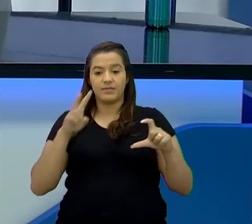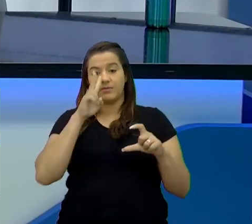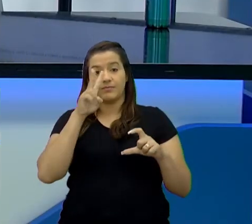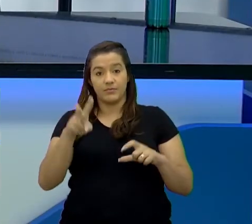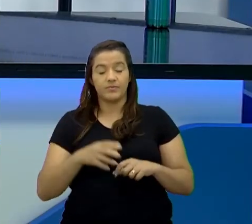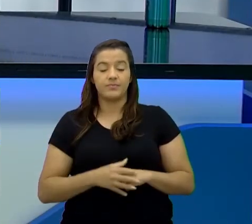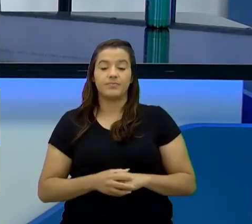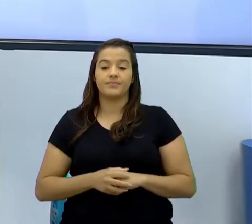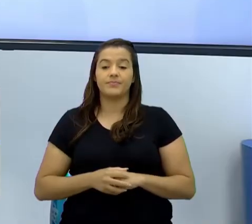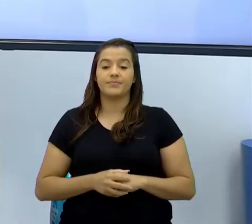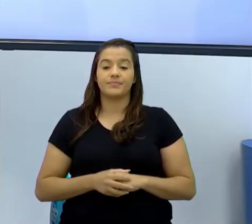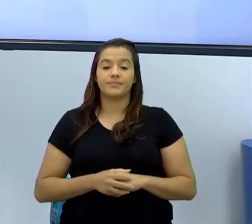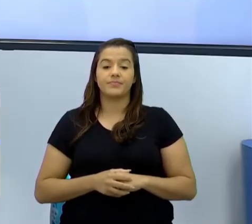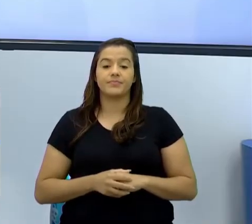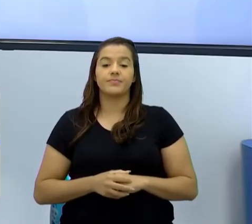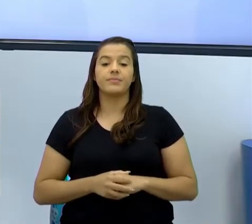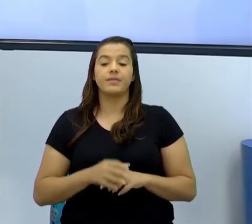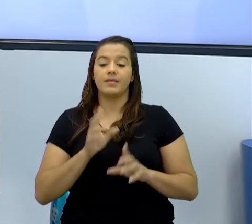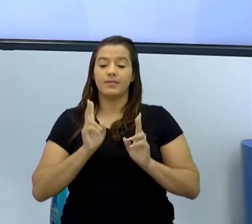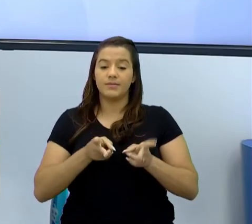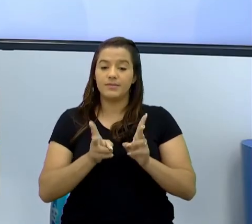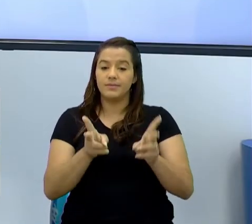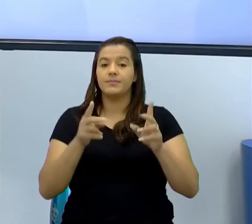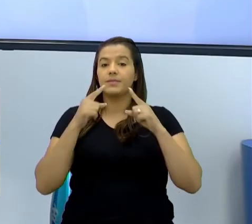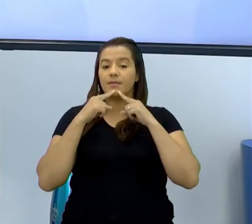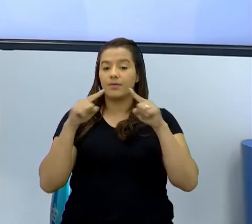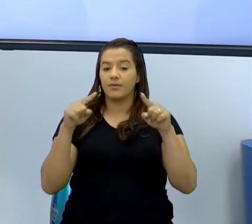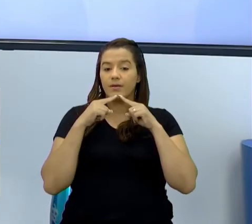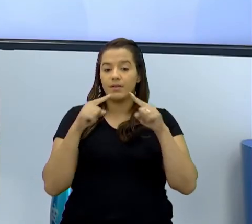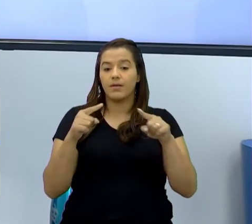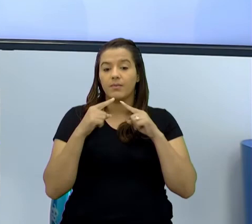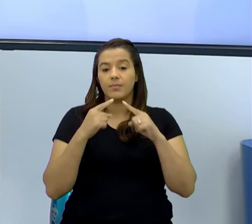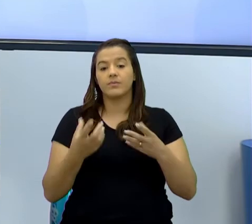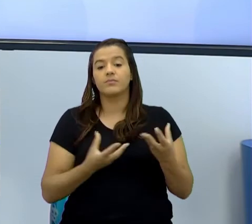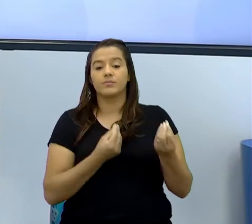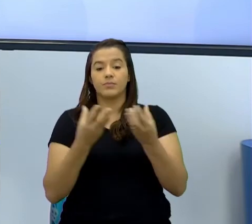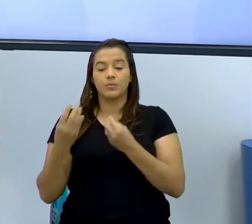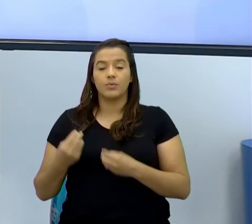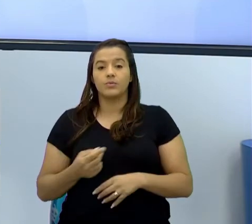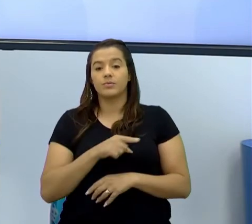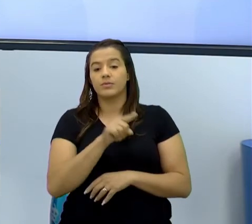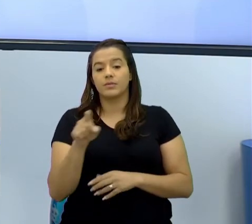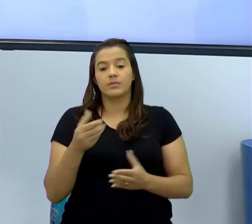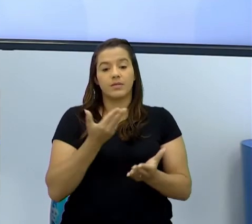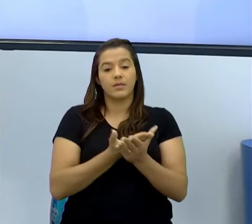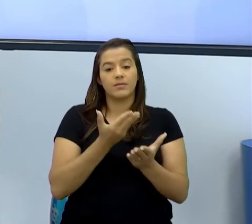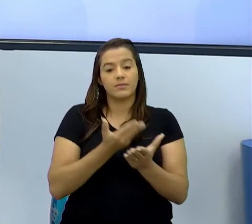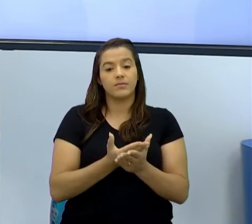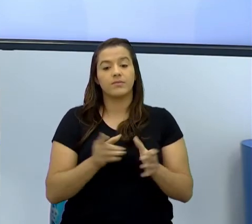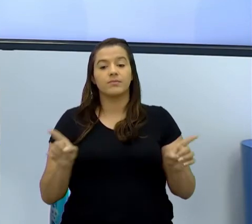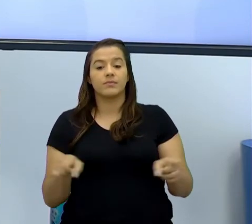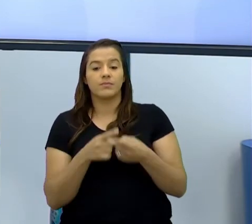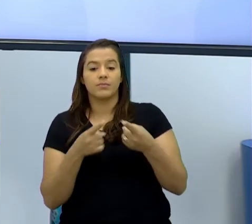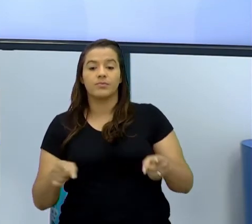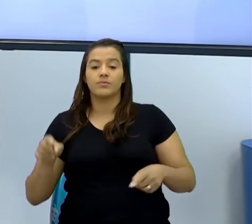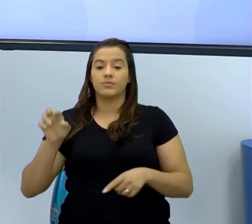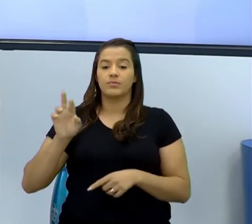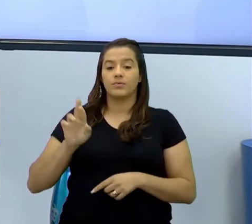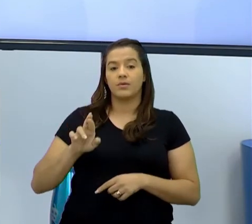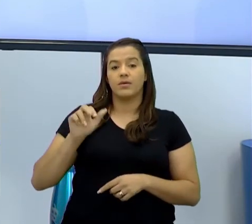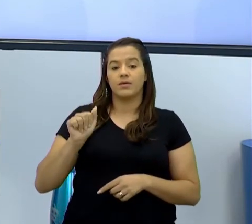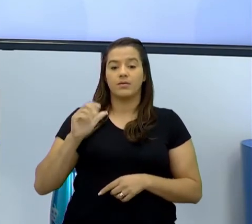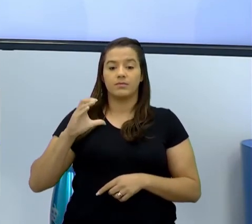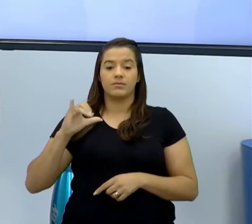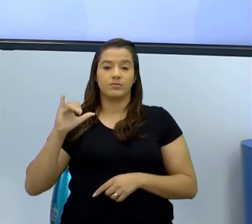Ó, eu tenho retomado muito com vocês a aula que nós ouvimos, a música dos Racionais. A gente